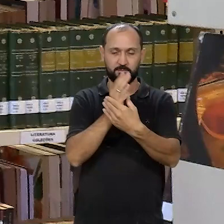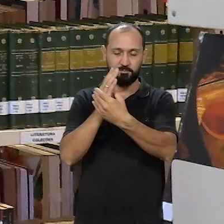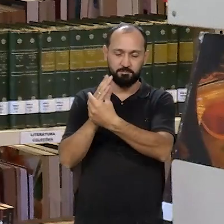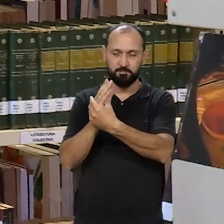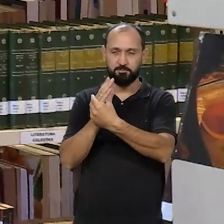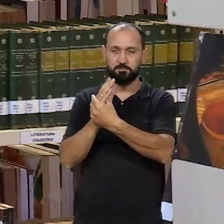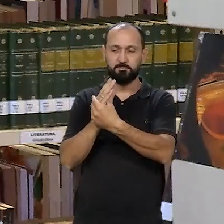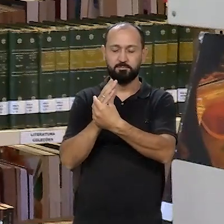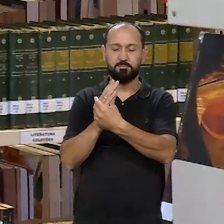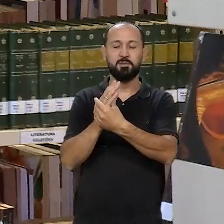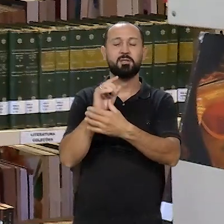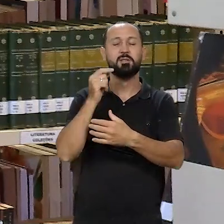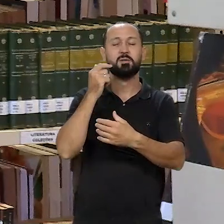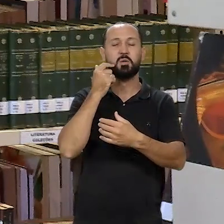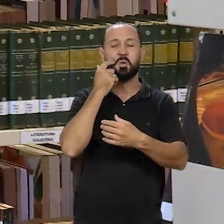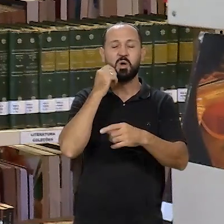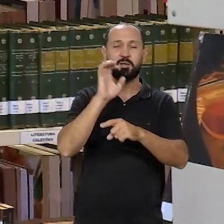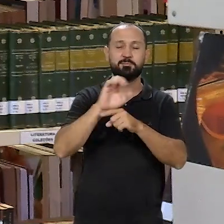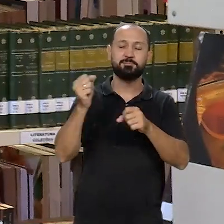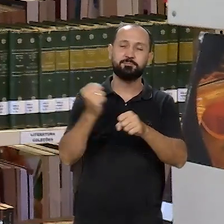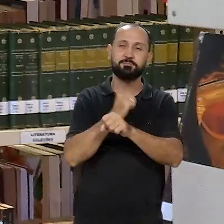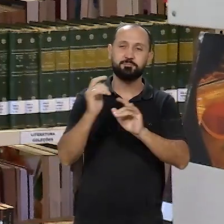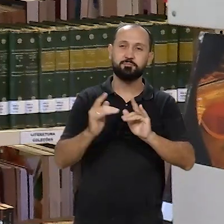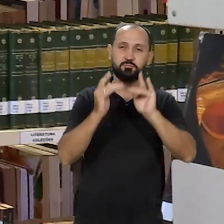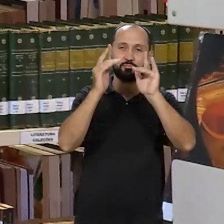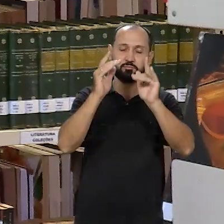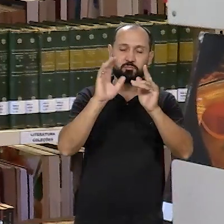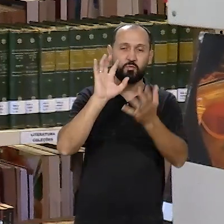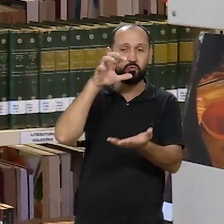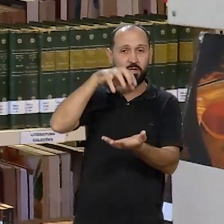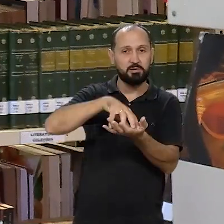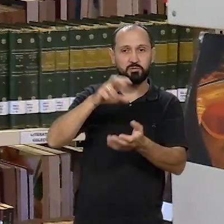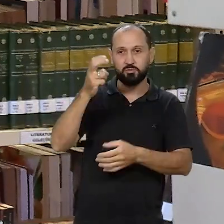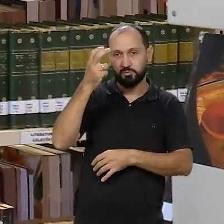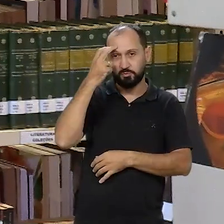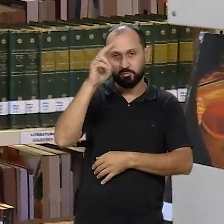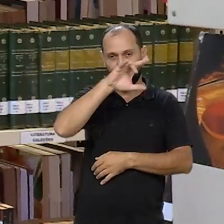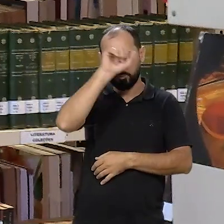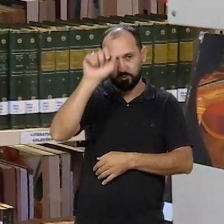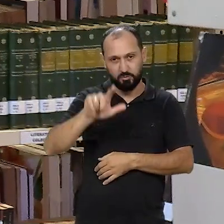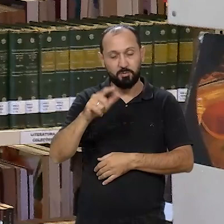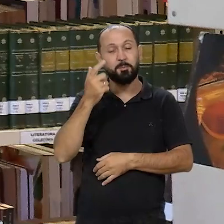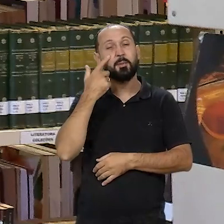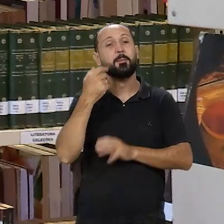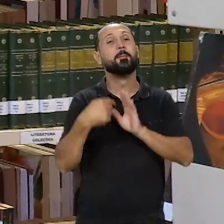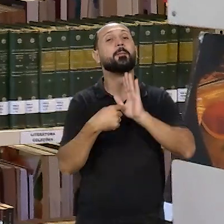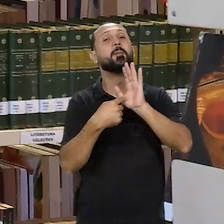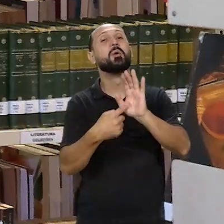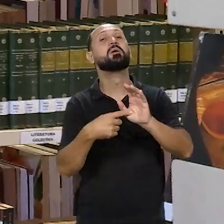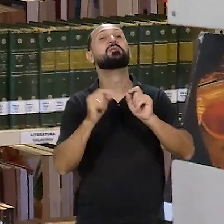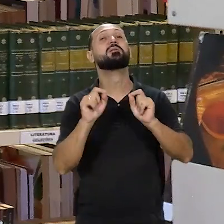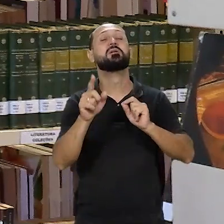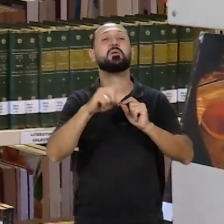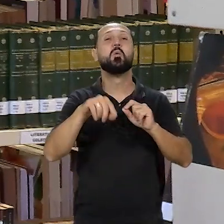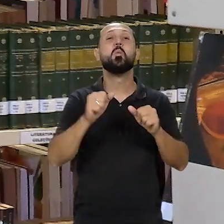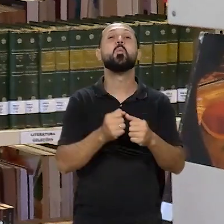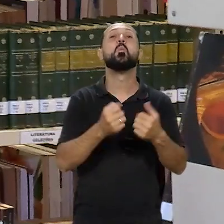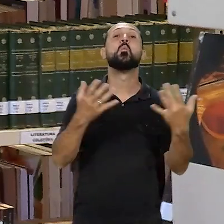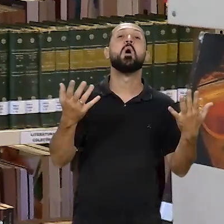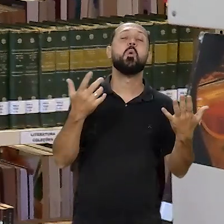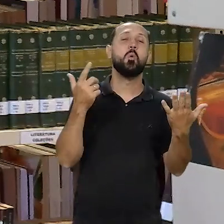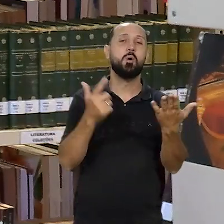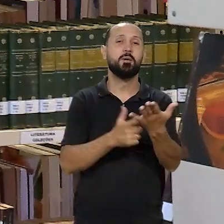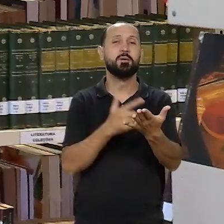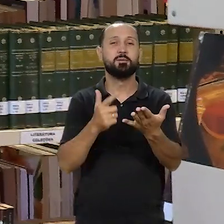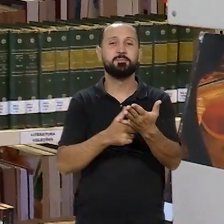Biblioteca Estadual Isaías Paim, localizada no prédio da Fundação de Cultura de Mato Grosso do Sul, para mostrar para vocês